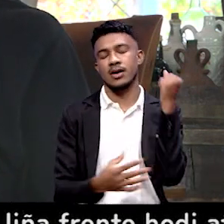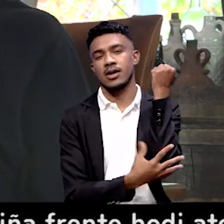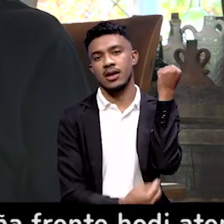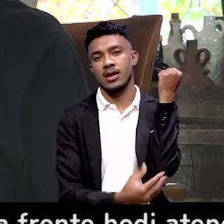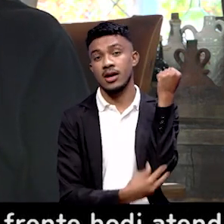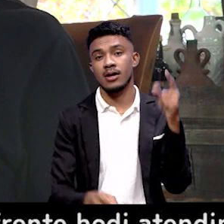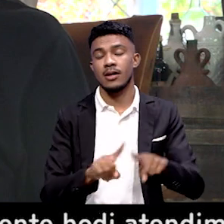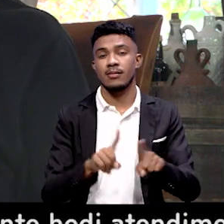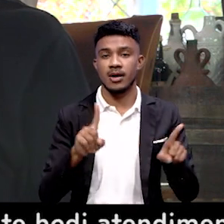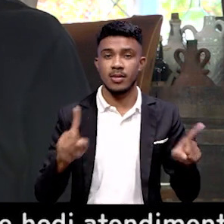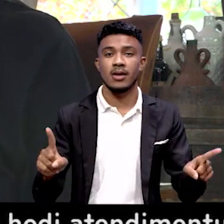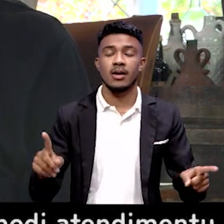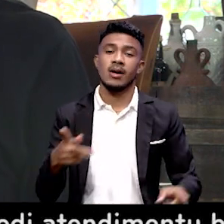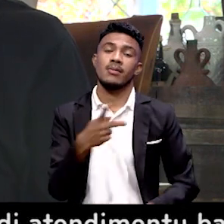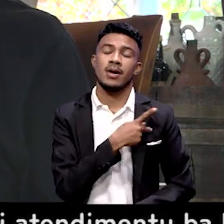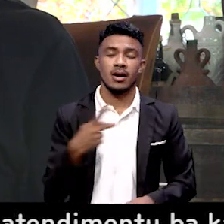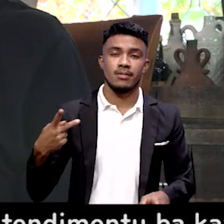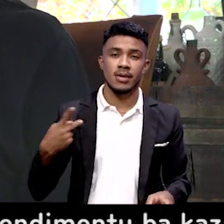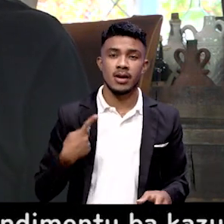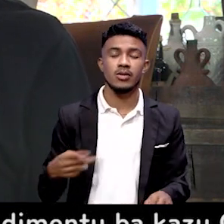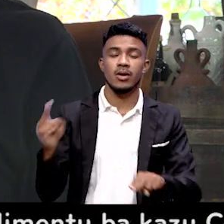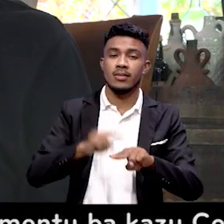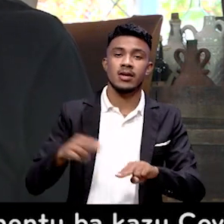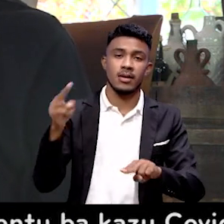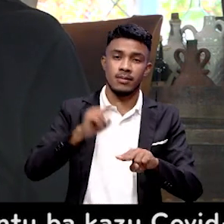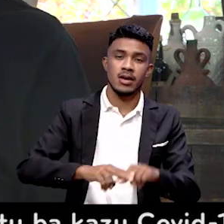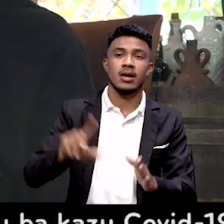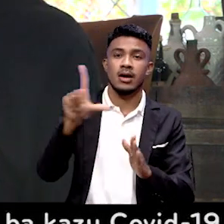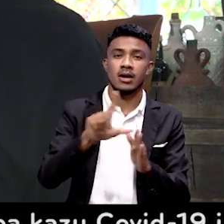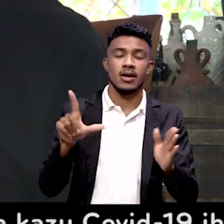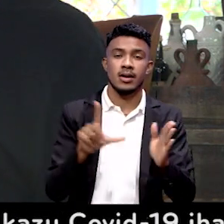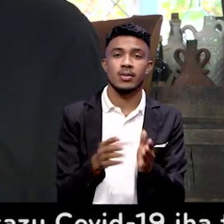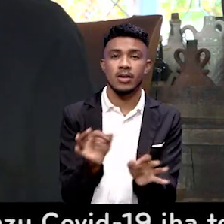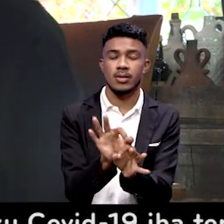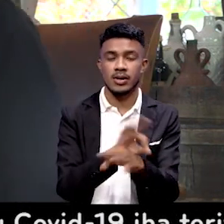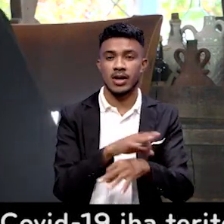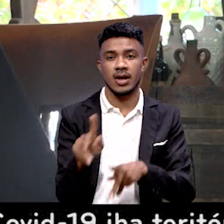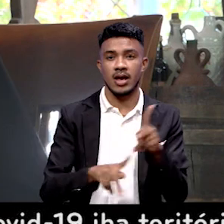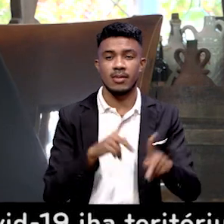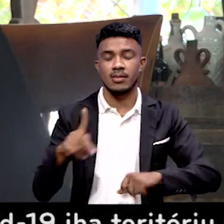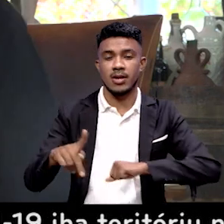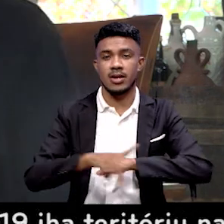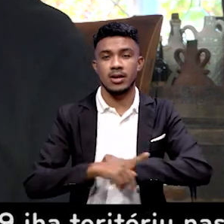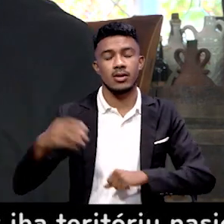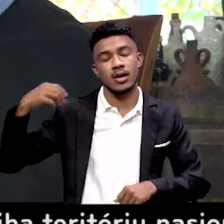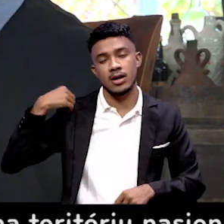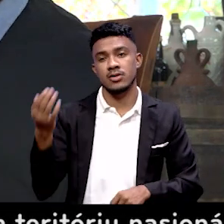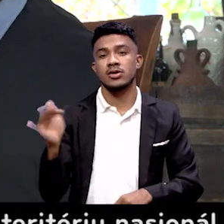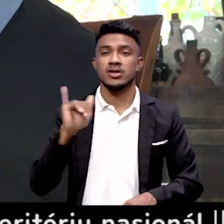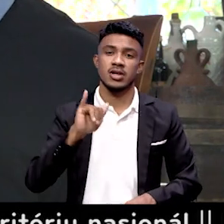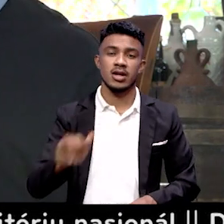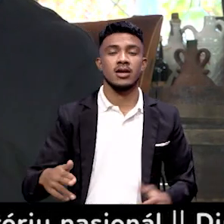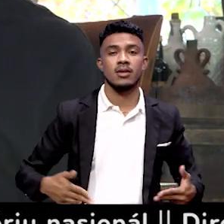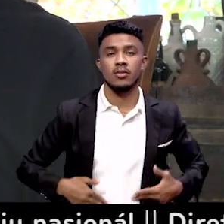passa leis para a dia política de vida, partido político de vida, candidato de vida. A